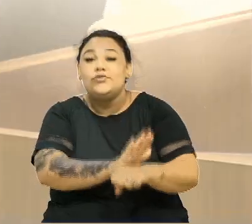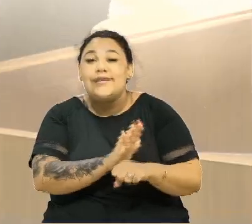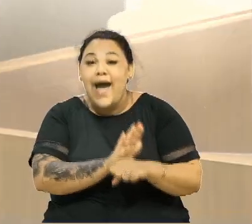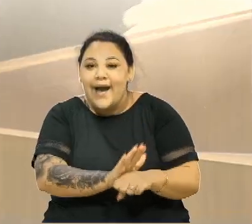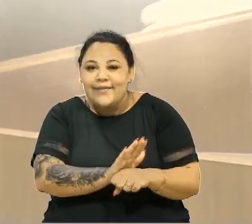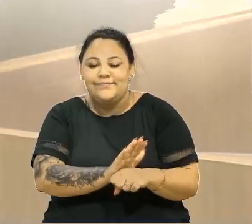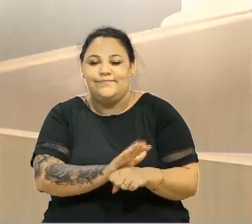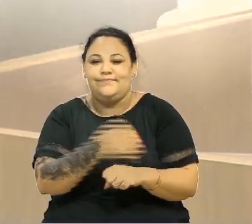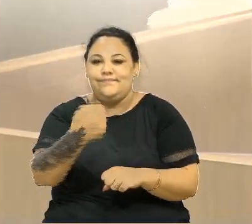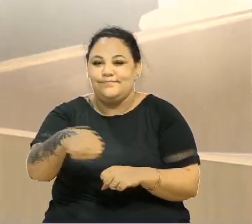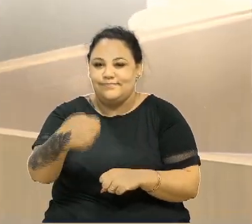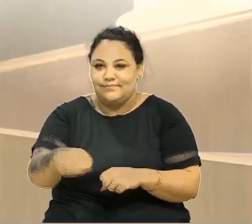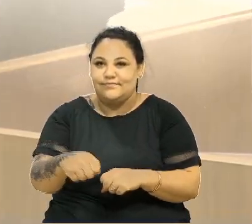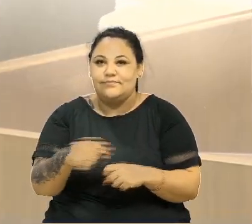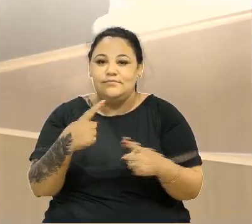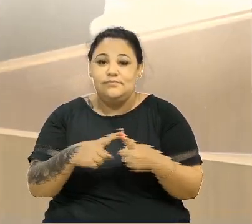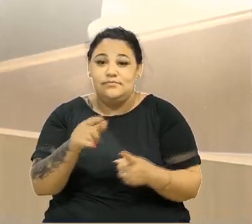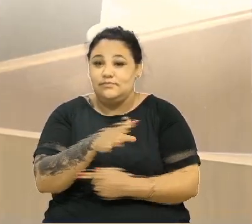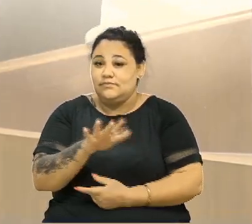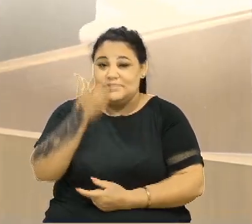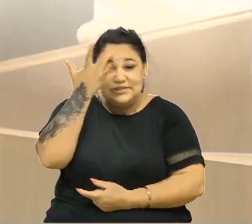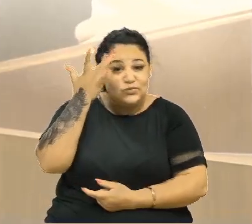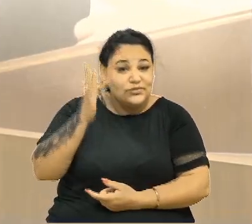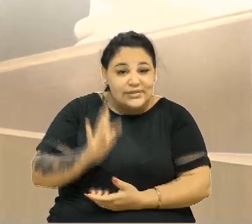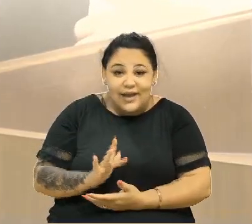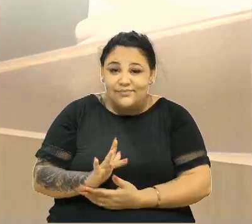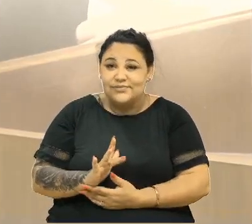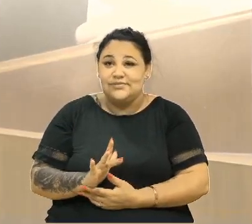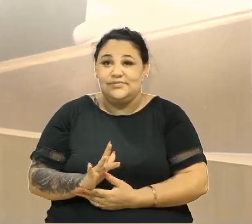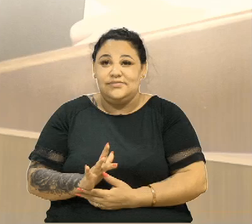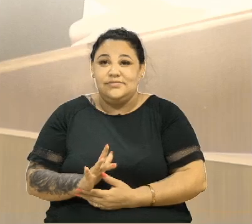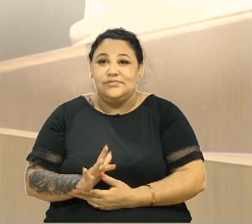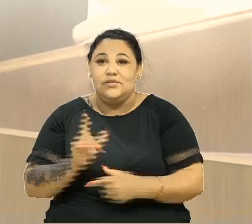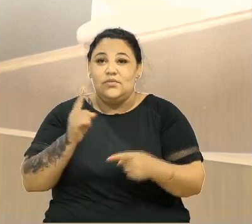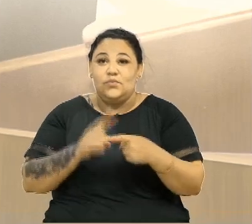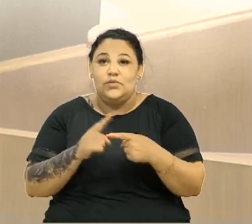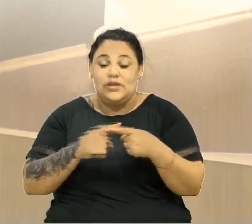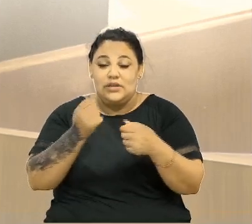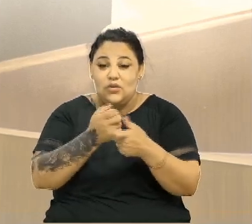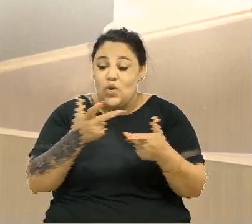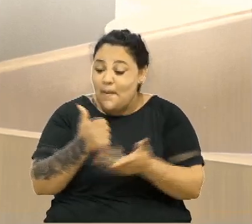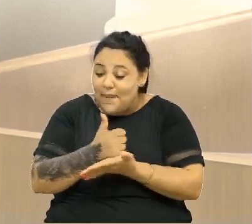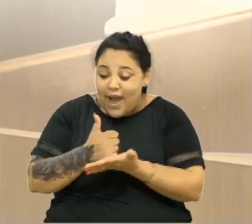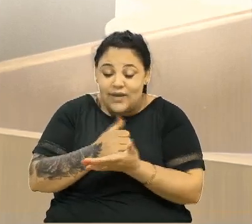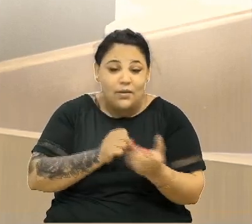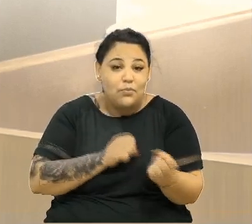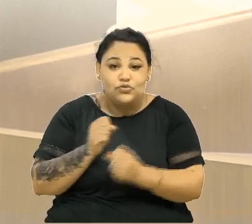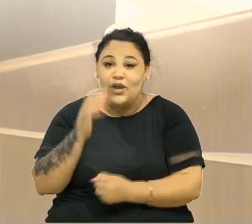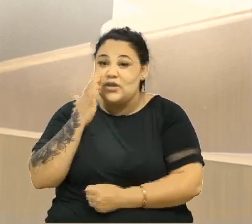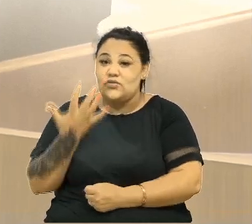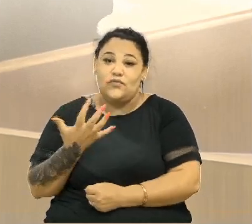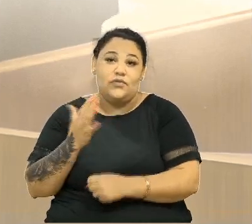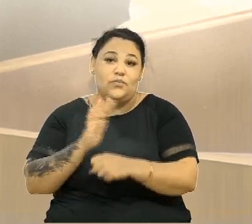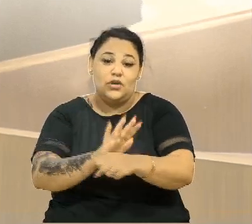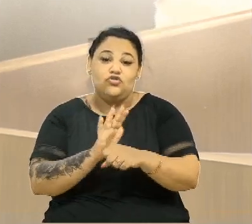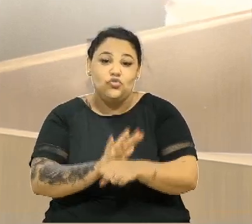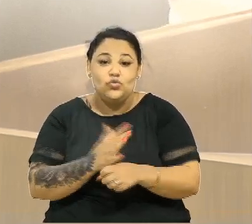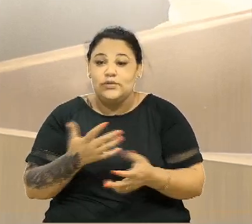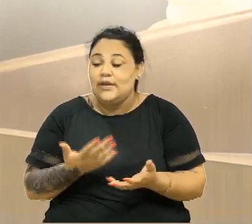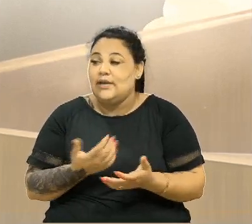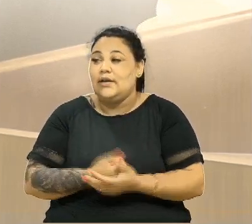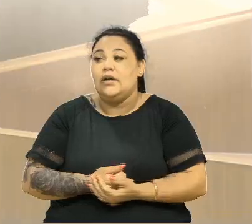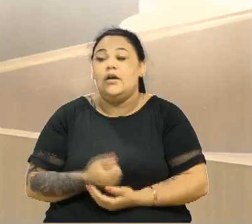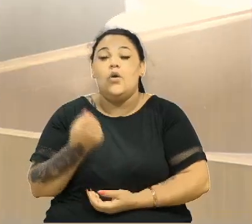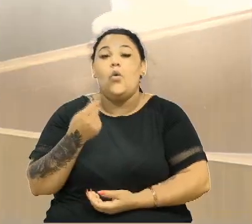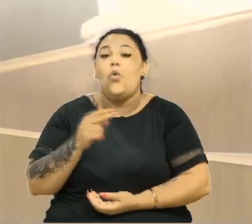elas, porque às vezes eles não sabem que isso aqui, essa situação eles poderiam resolver com a ajuda da promotoria ou,